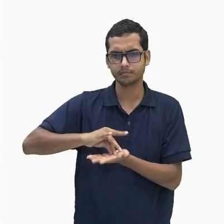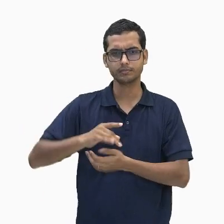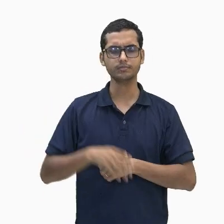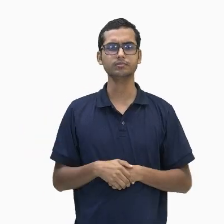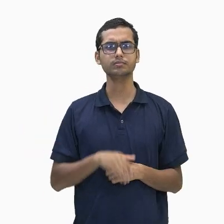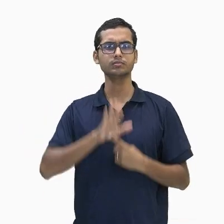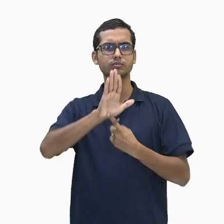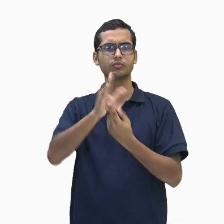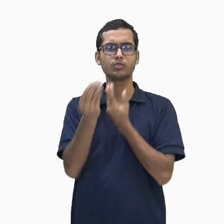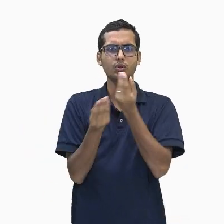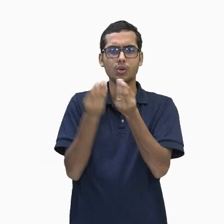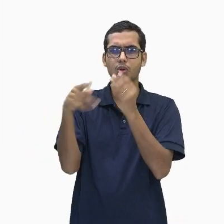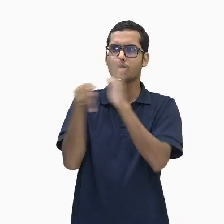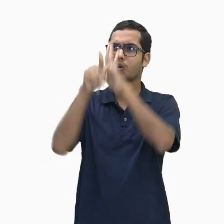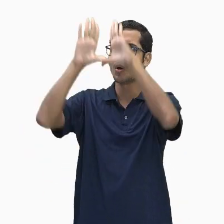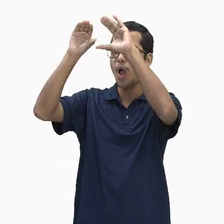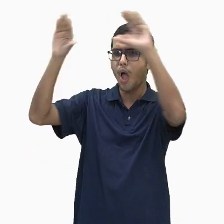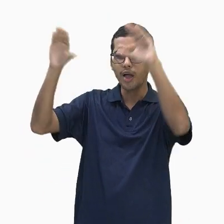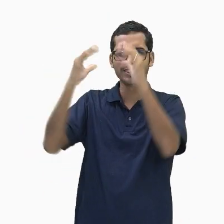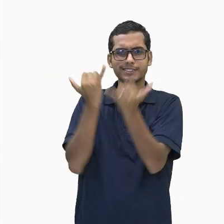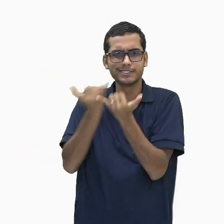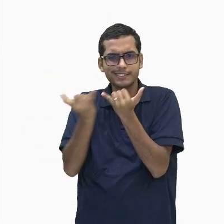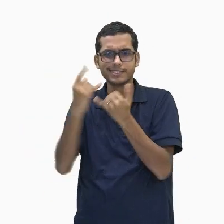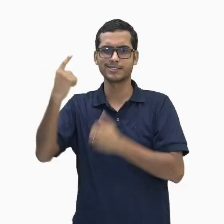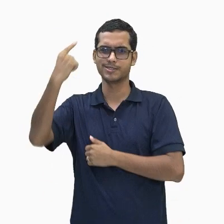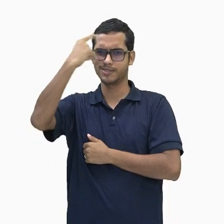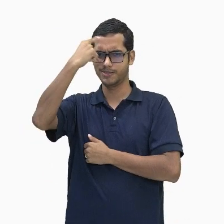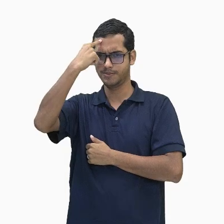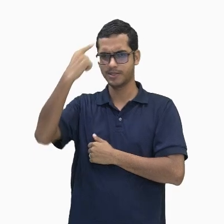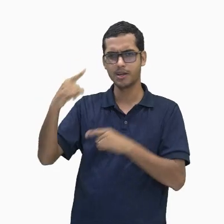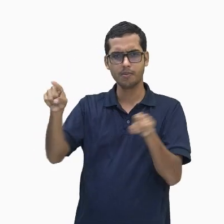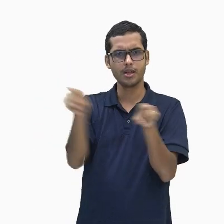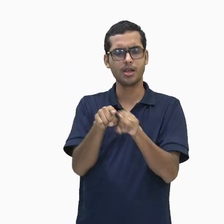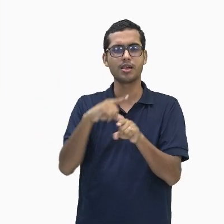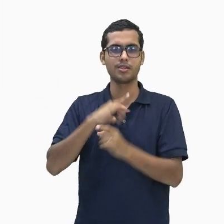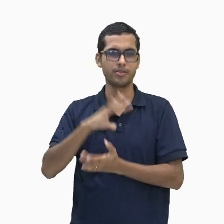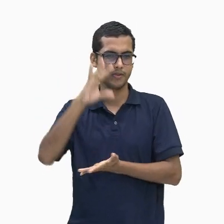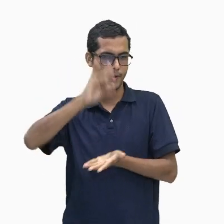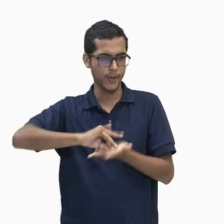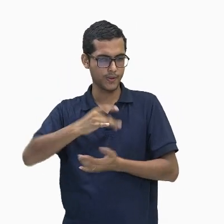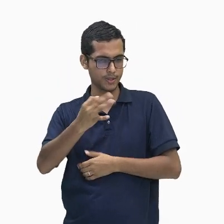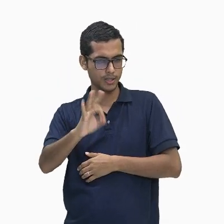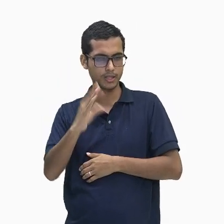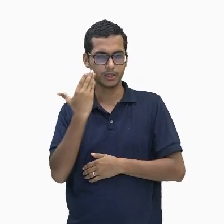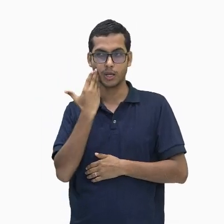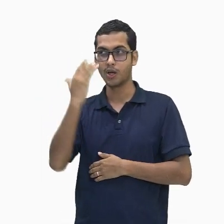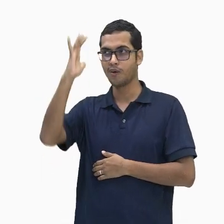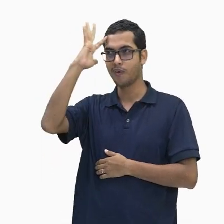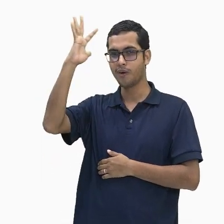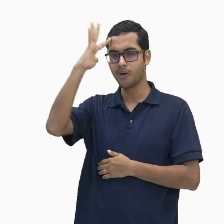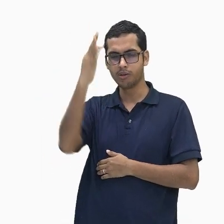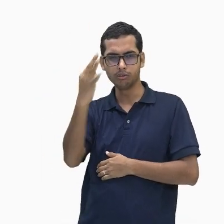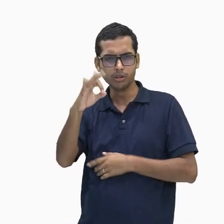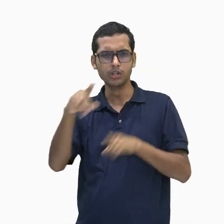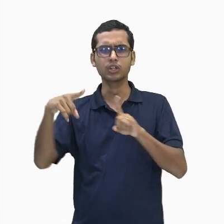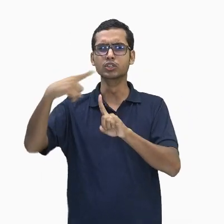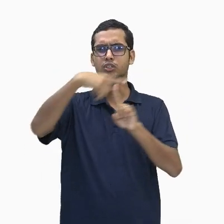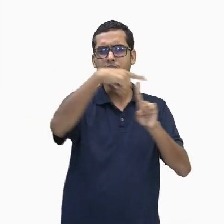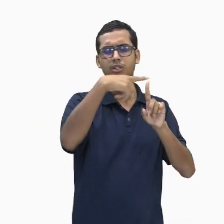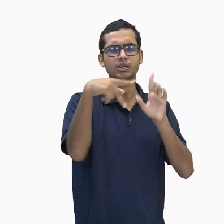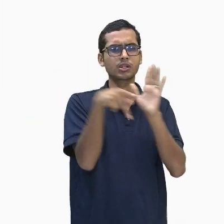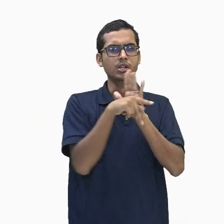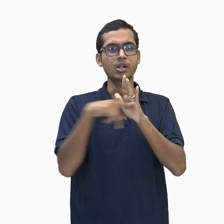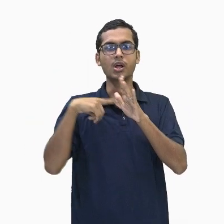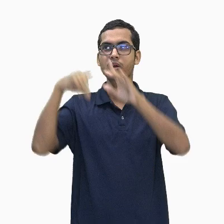uma nuvem, nós diríamos que é um balão de pensamento ou de cochicho, né? E assim por diante. Cada tipo de balão significa